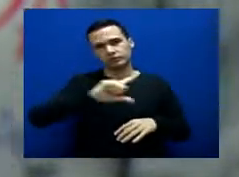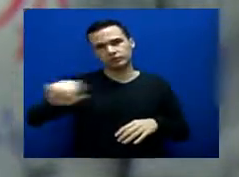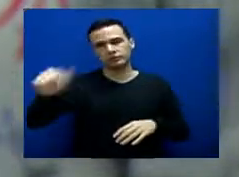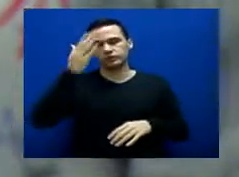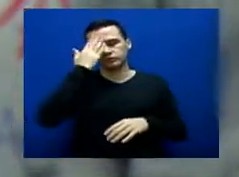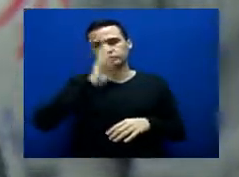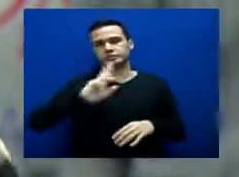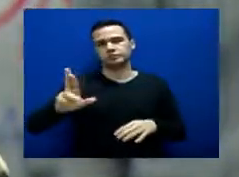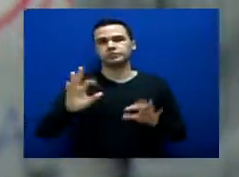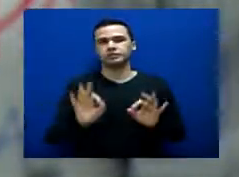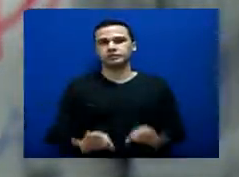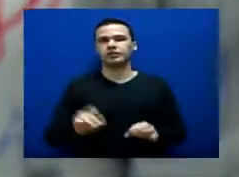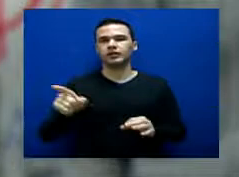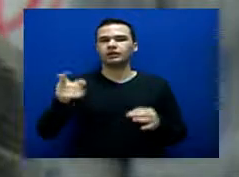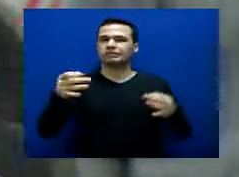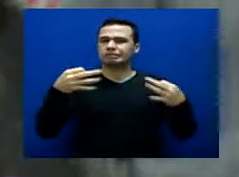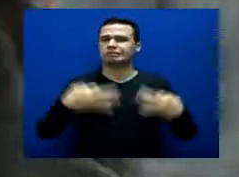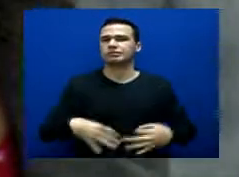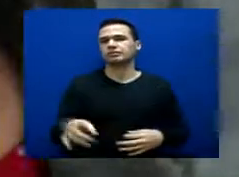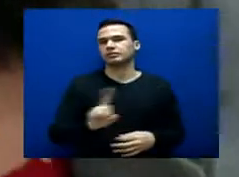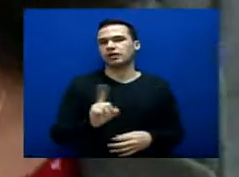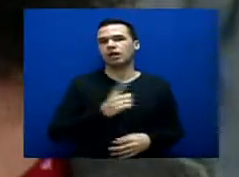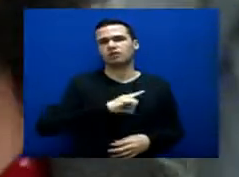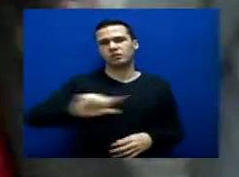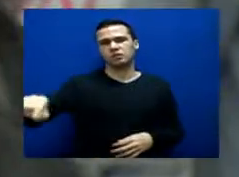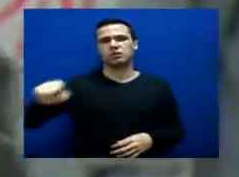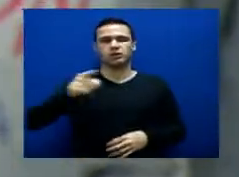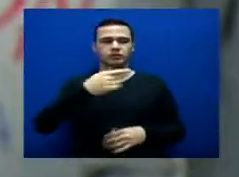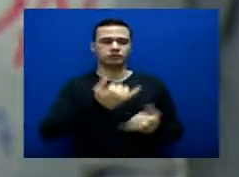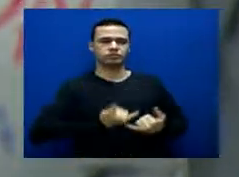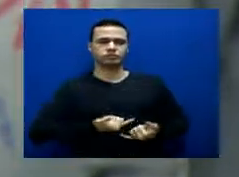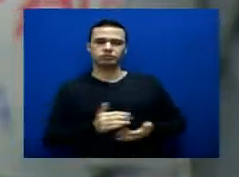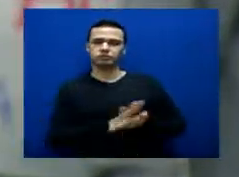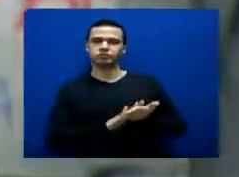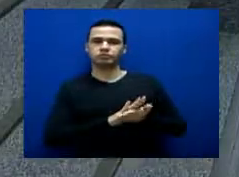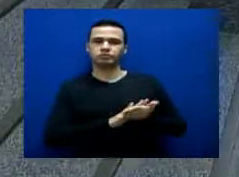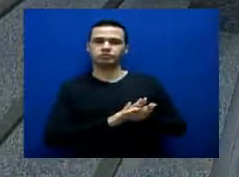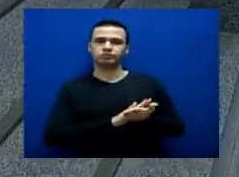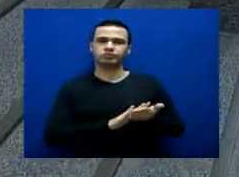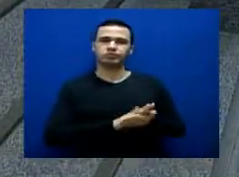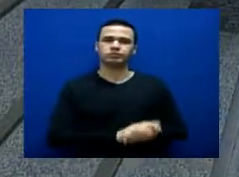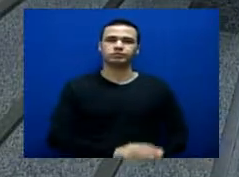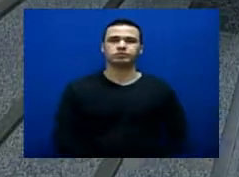resposta. Não é justo a população ir embora sem resposta.